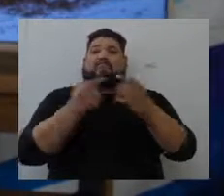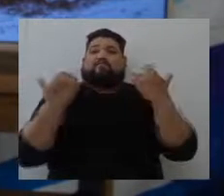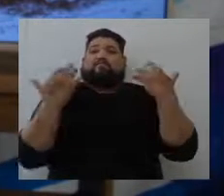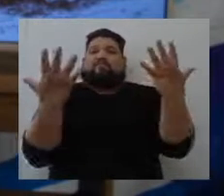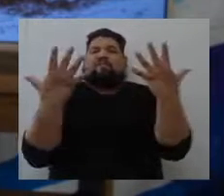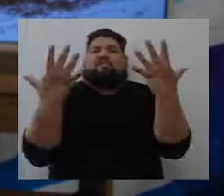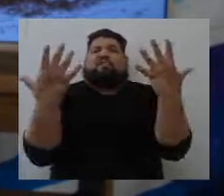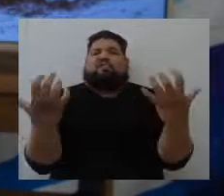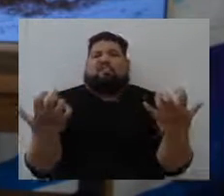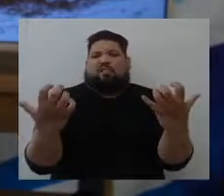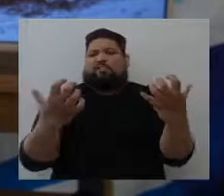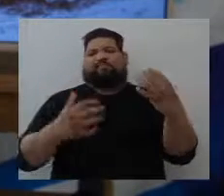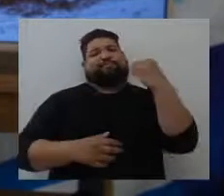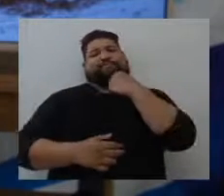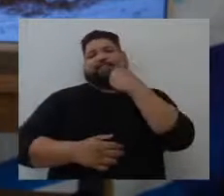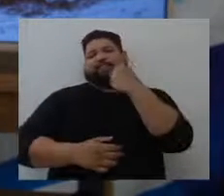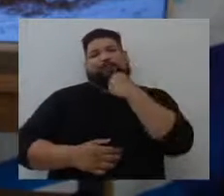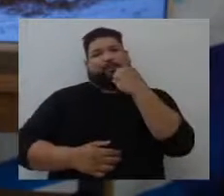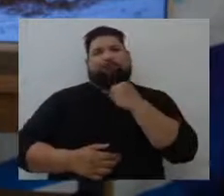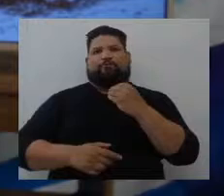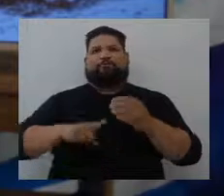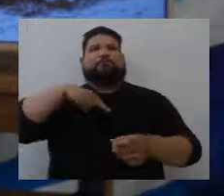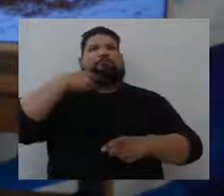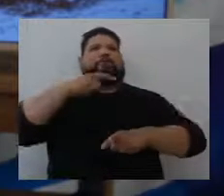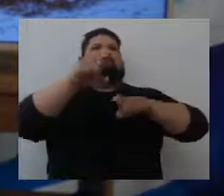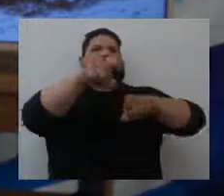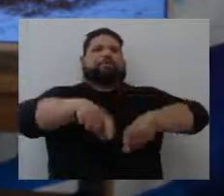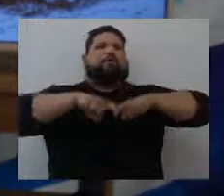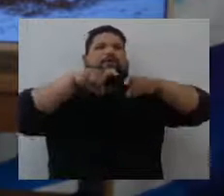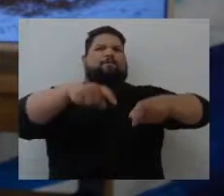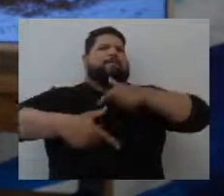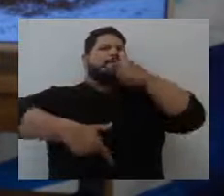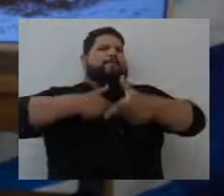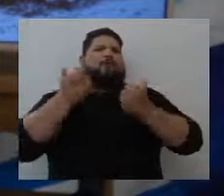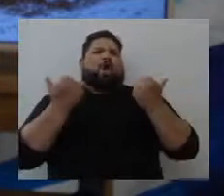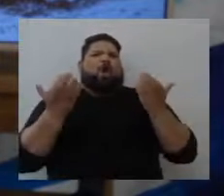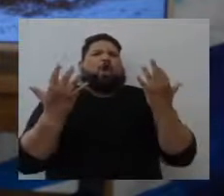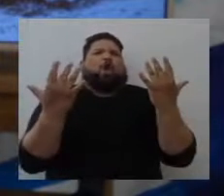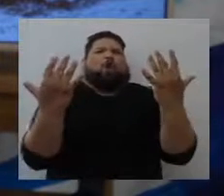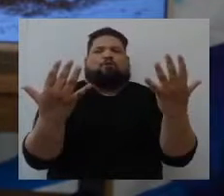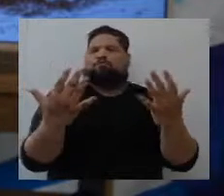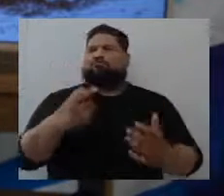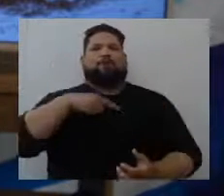favorecerem, de certa forma, a agricultura de larga escala, eles se dedicaram ao